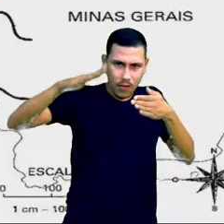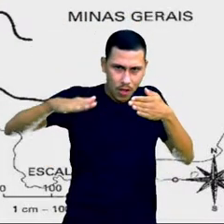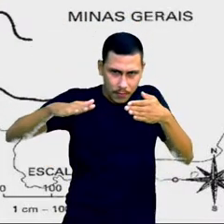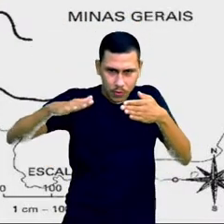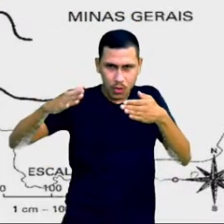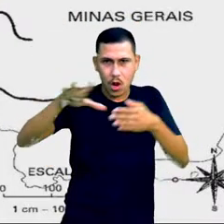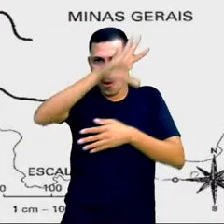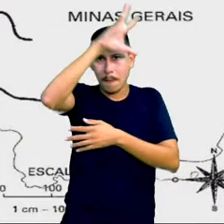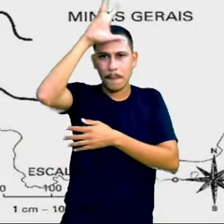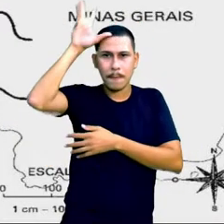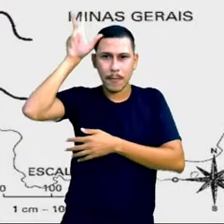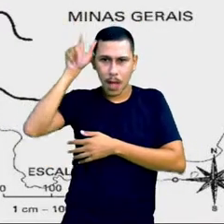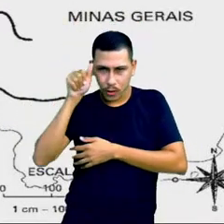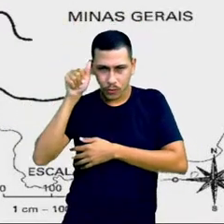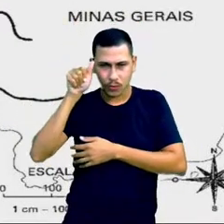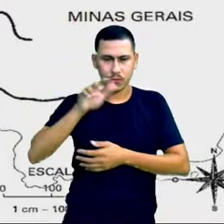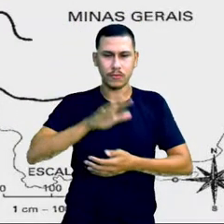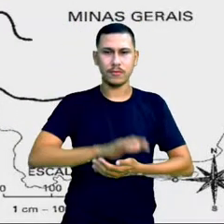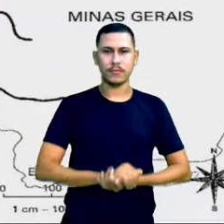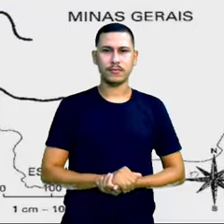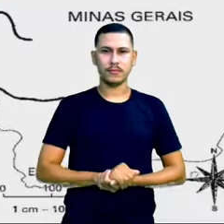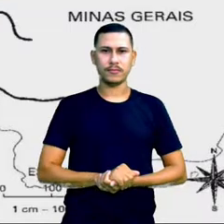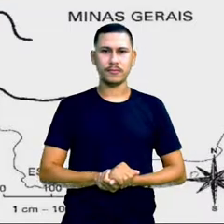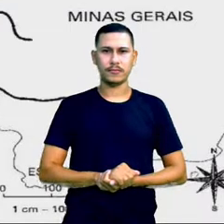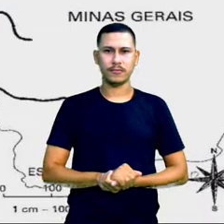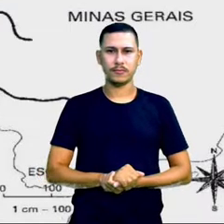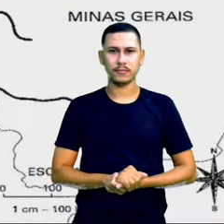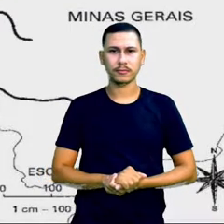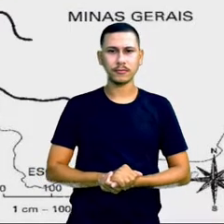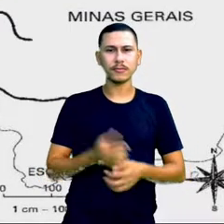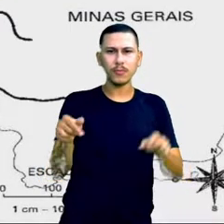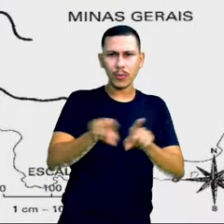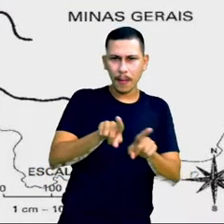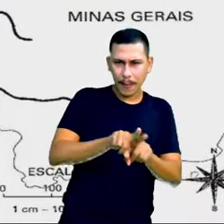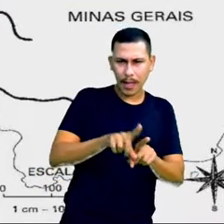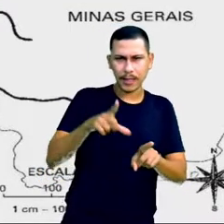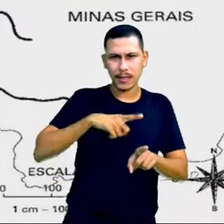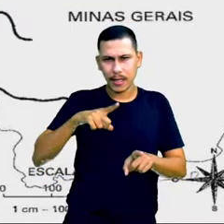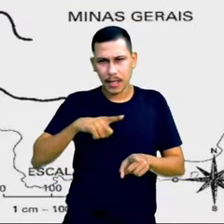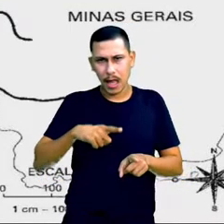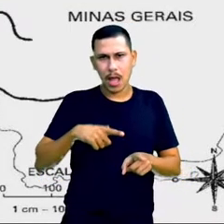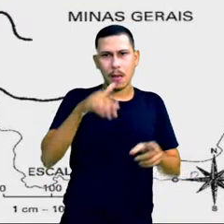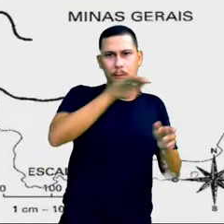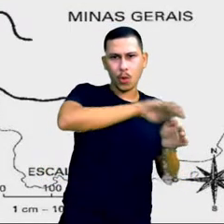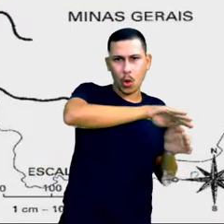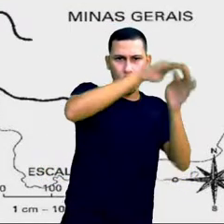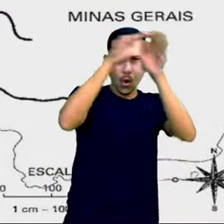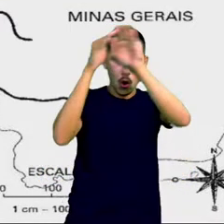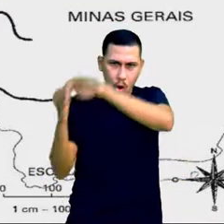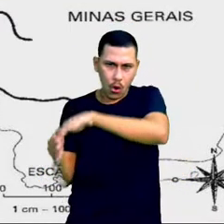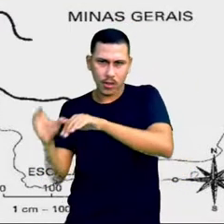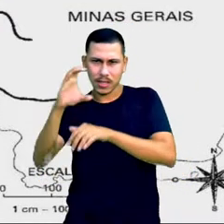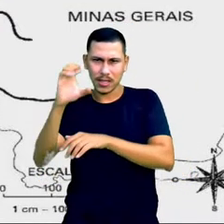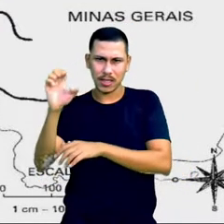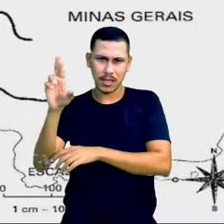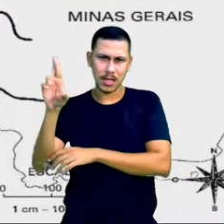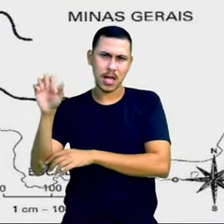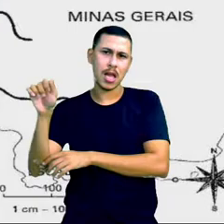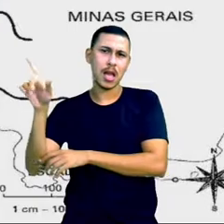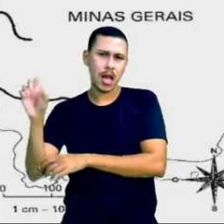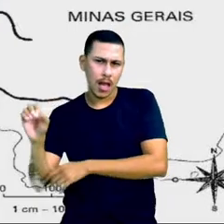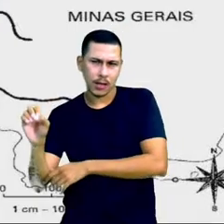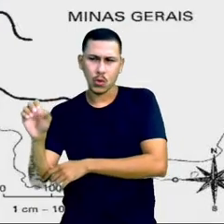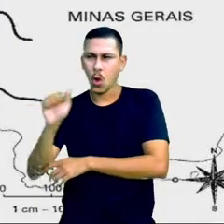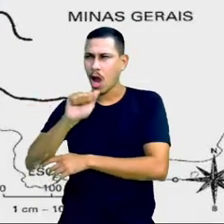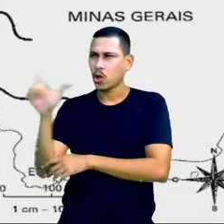estado do Mato Grosso. A gente tem o cerrado, que é típico dessa região, certo? Essa parte toda de